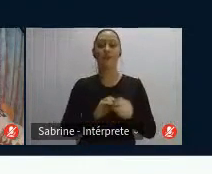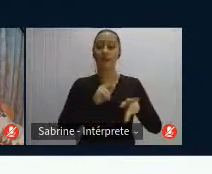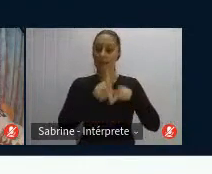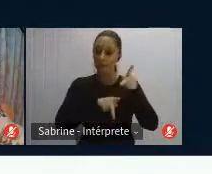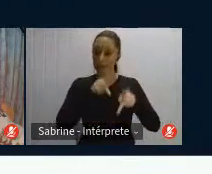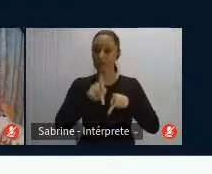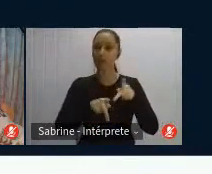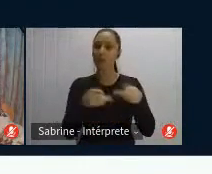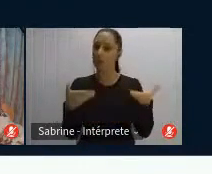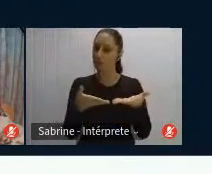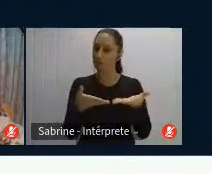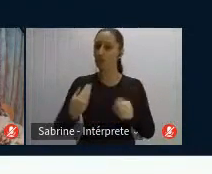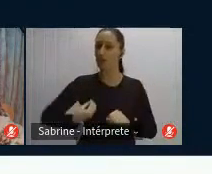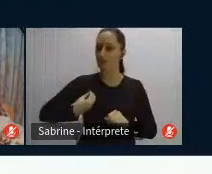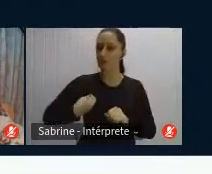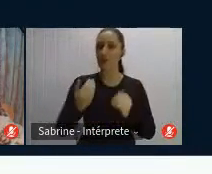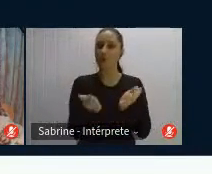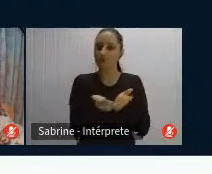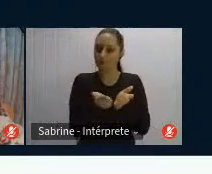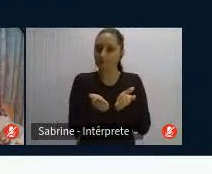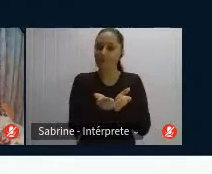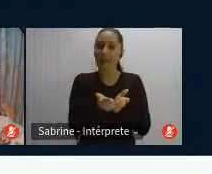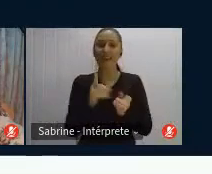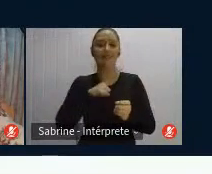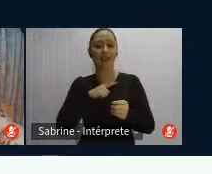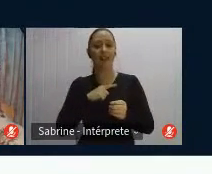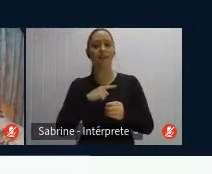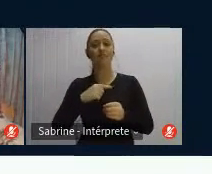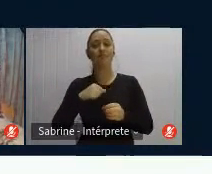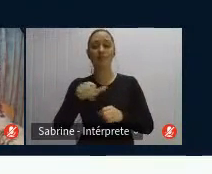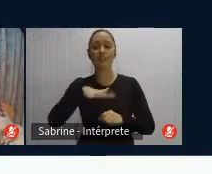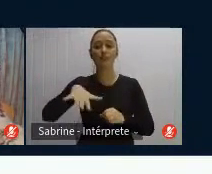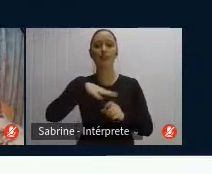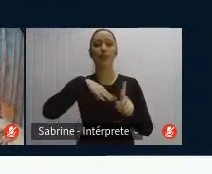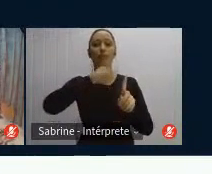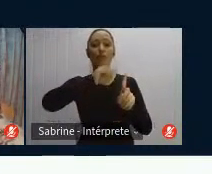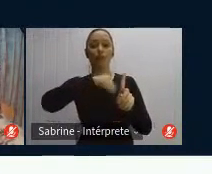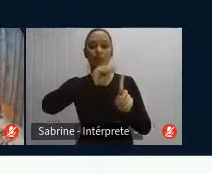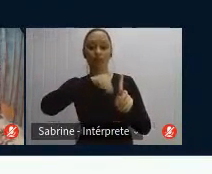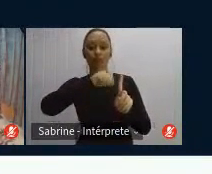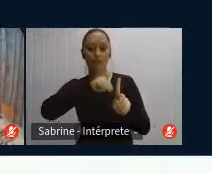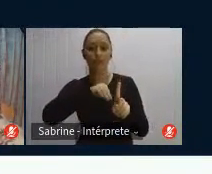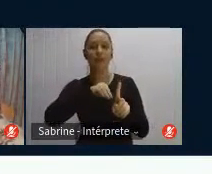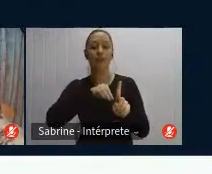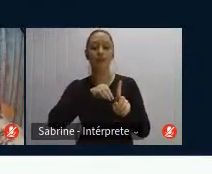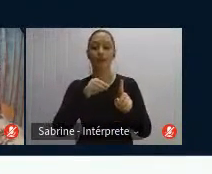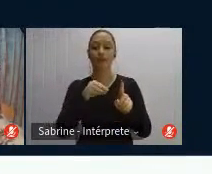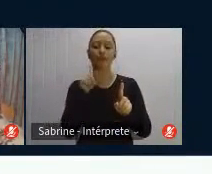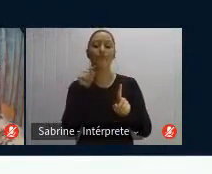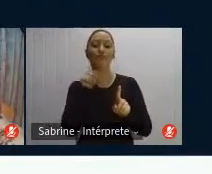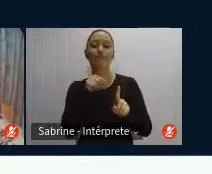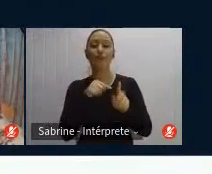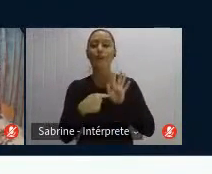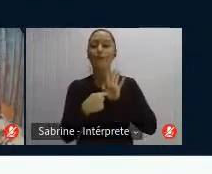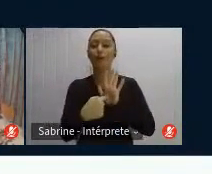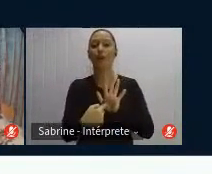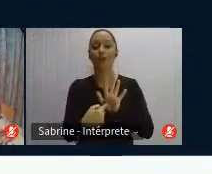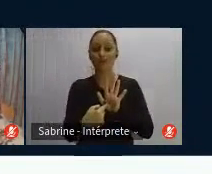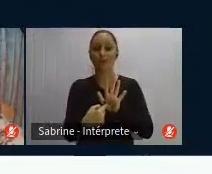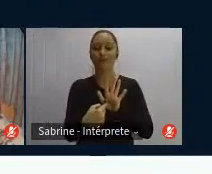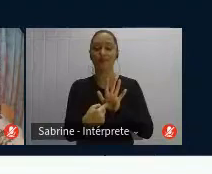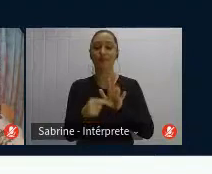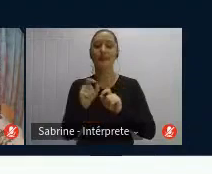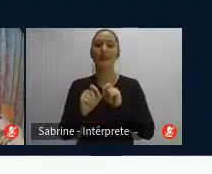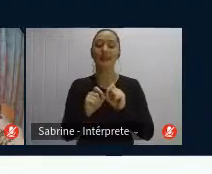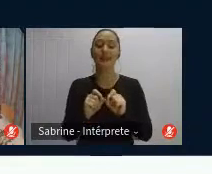situações de vulnerabilidade, e isso, assim, demonstra, né, que a alimentação e a saúde, né,